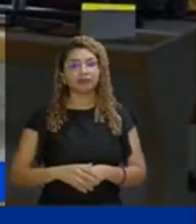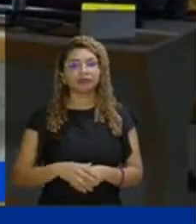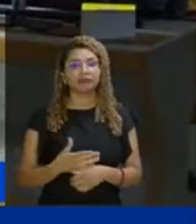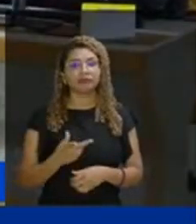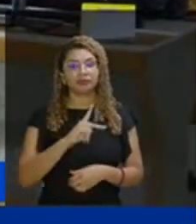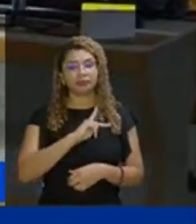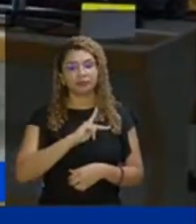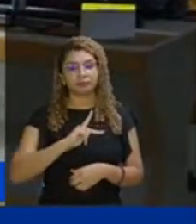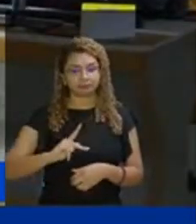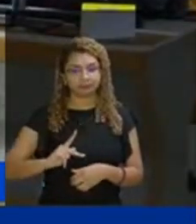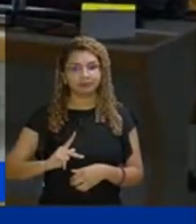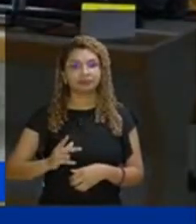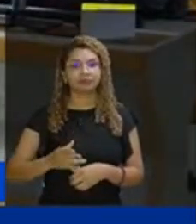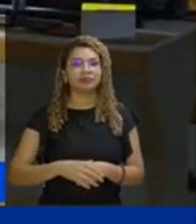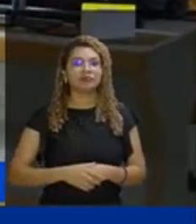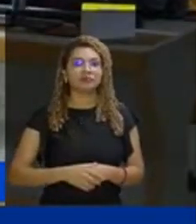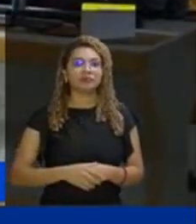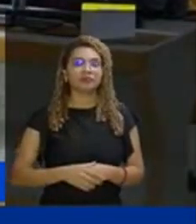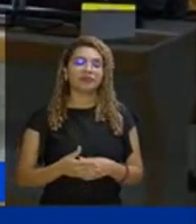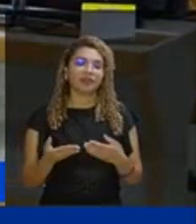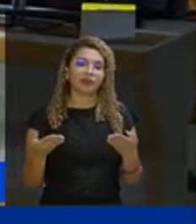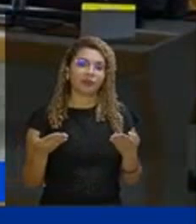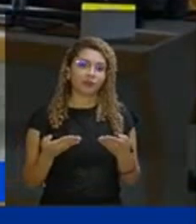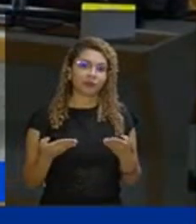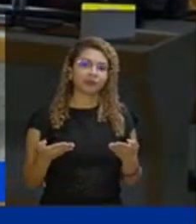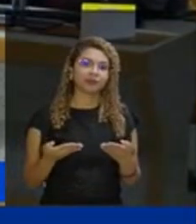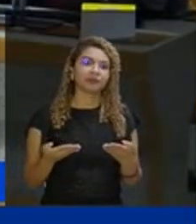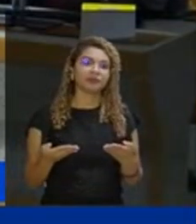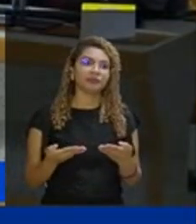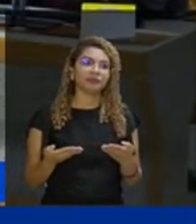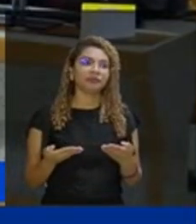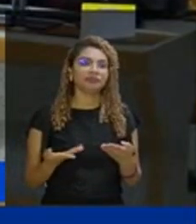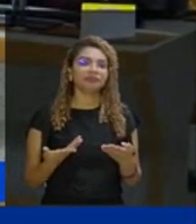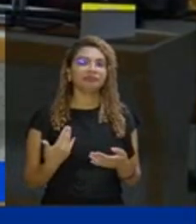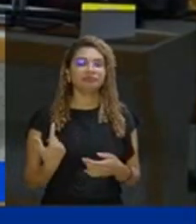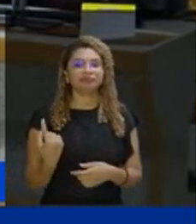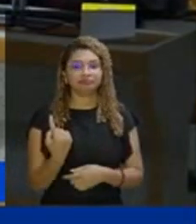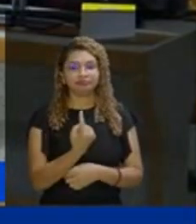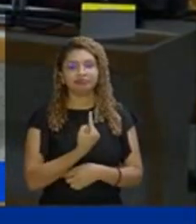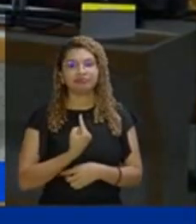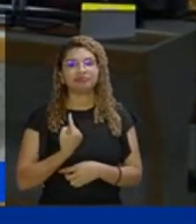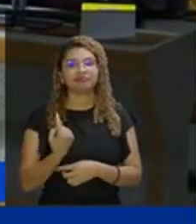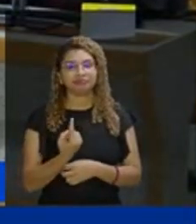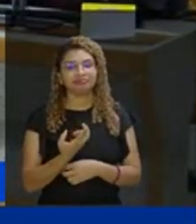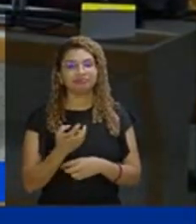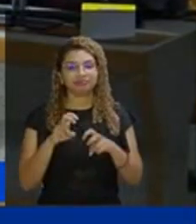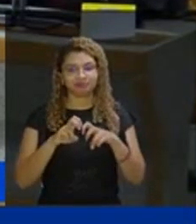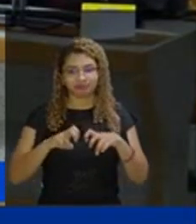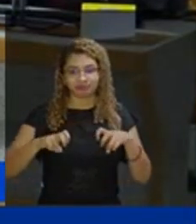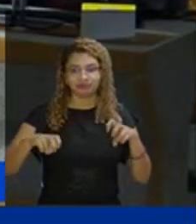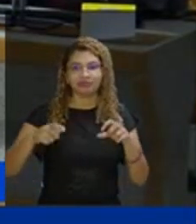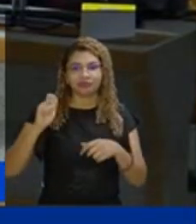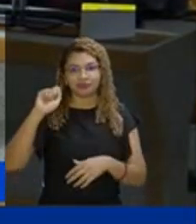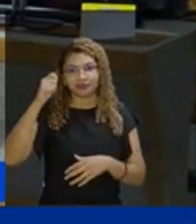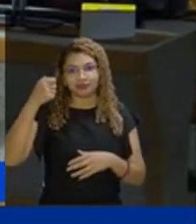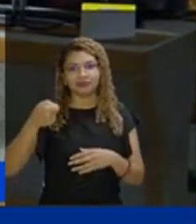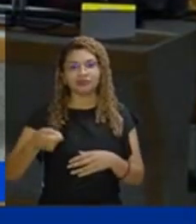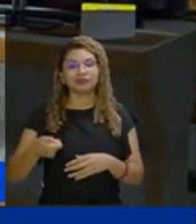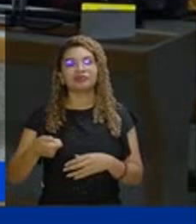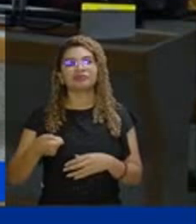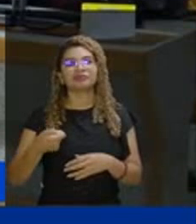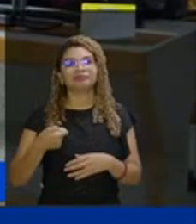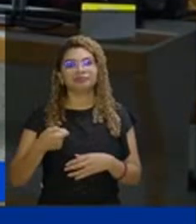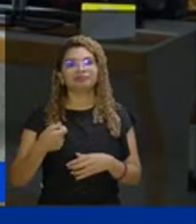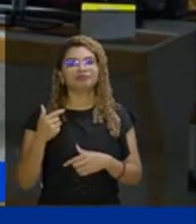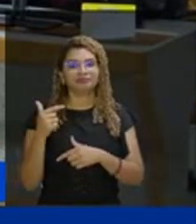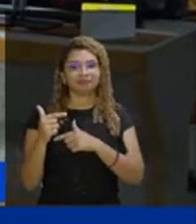Senhor presidente... Foco na mesa da lateral direita, hoje, com a palavra o juiz Rivaldo Valente. Assim, como membros da Corte que exercemos